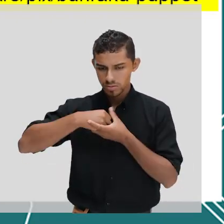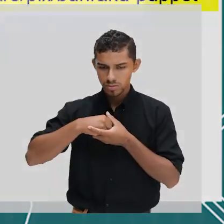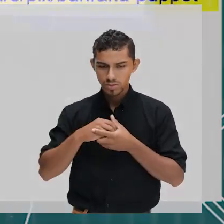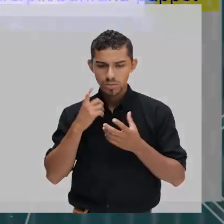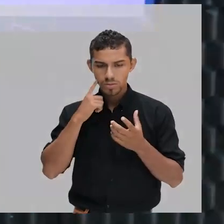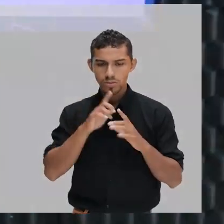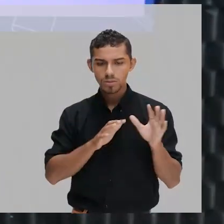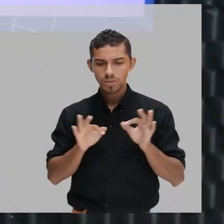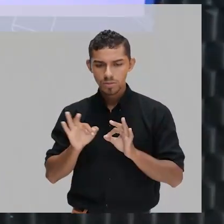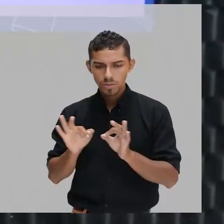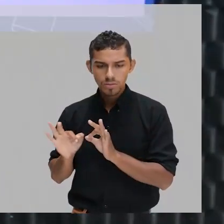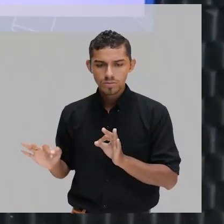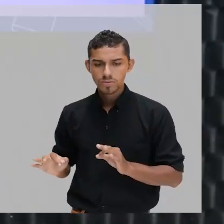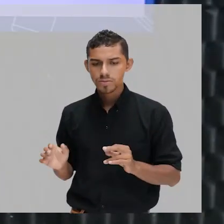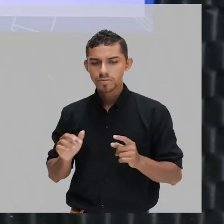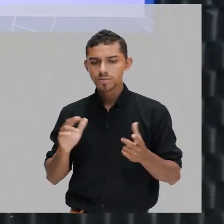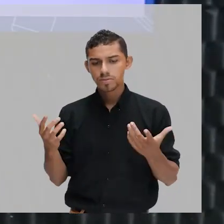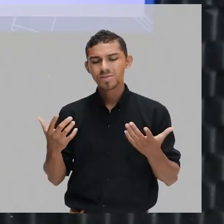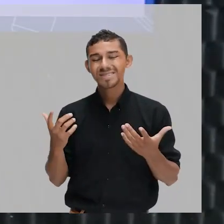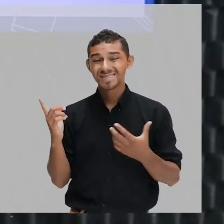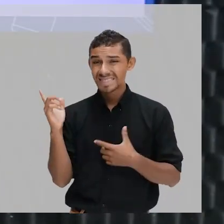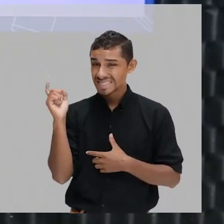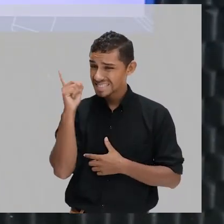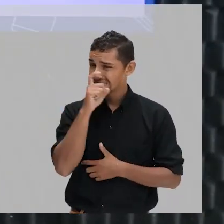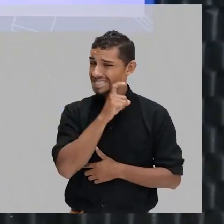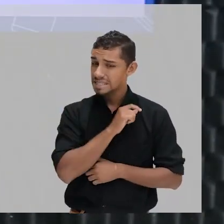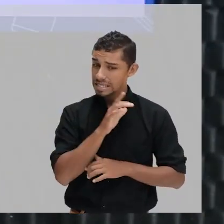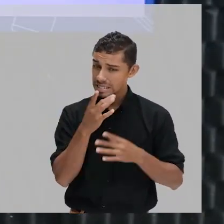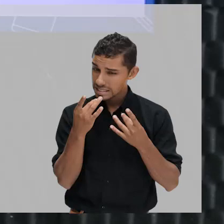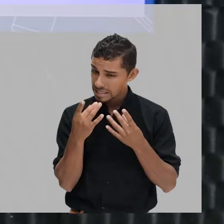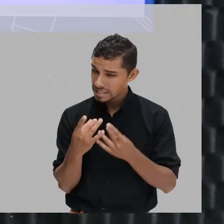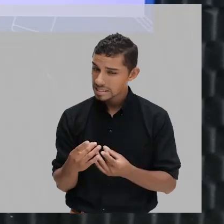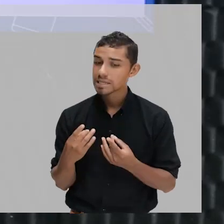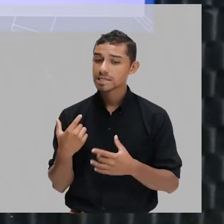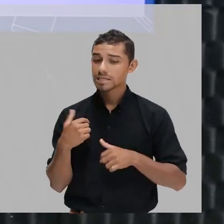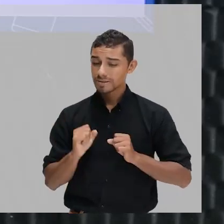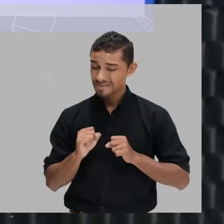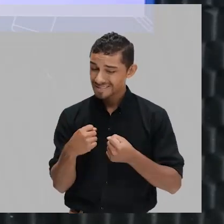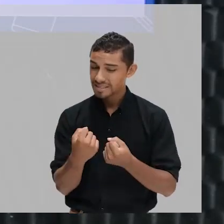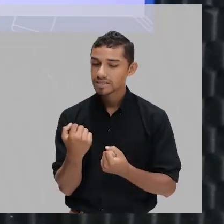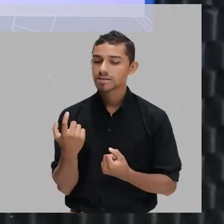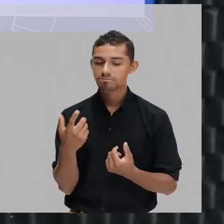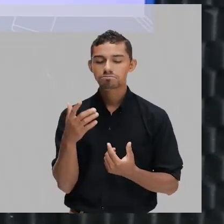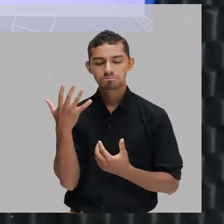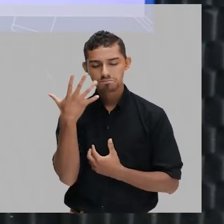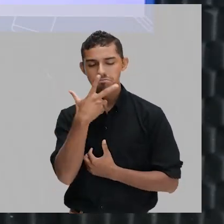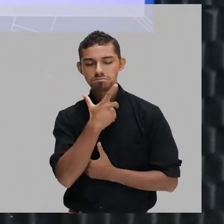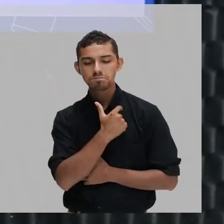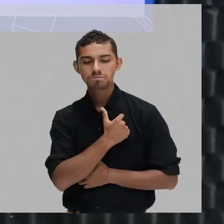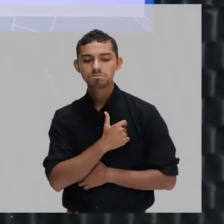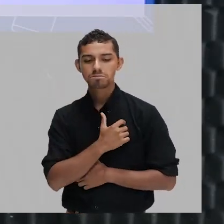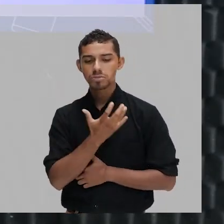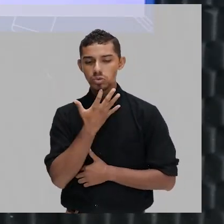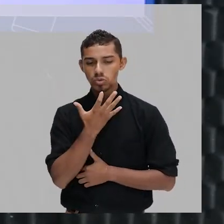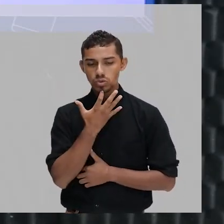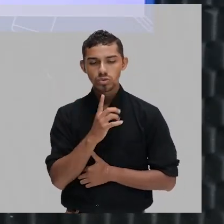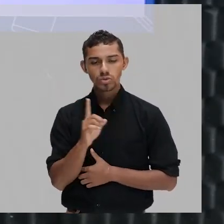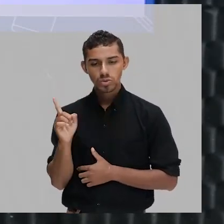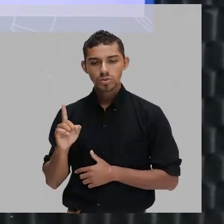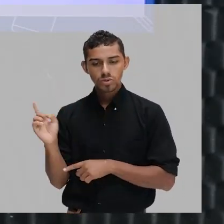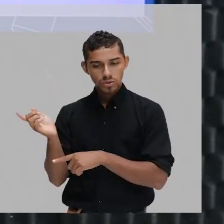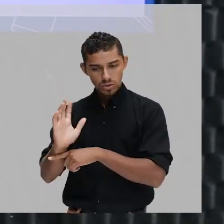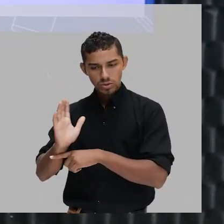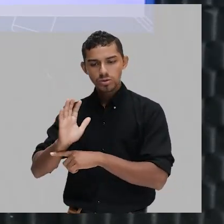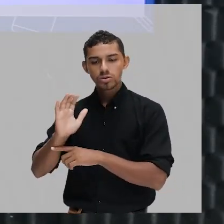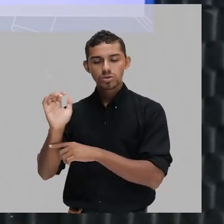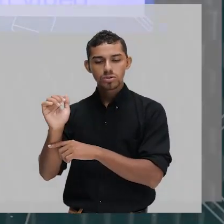e vai manipulando vários. É um trabalho muito delicado, ao mesmo tempo sofisticado. Vale muito a pena conhecer. Tem vídeos deles